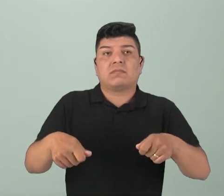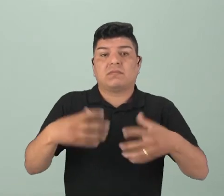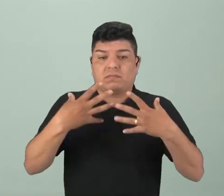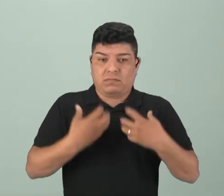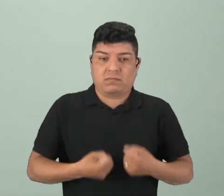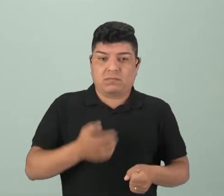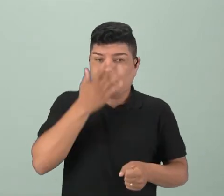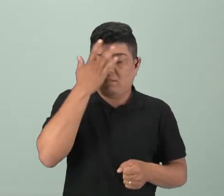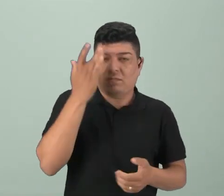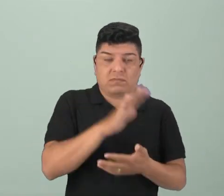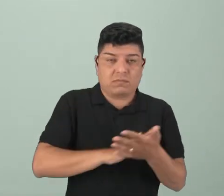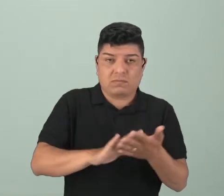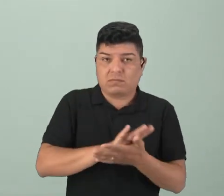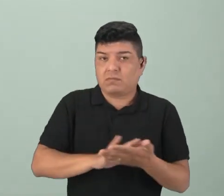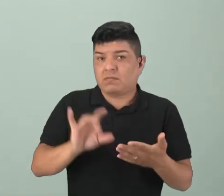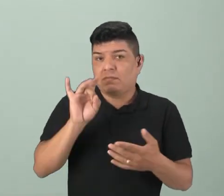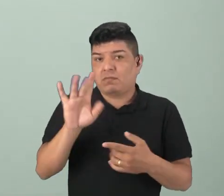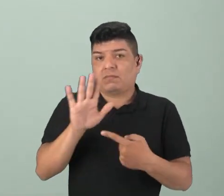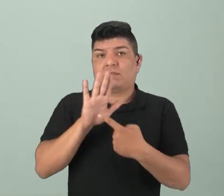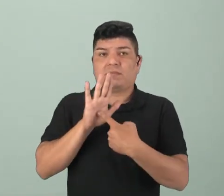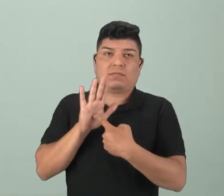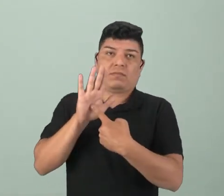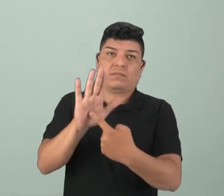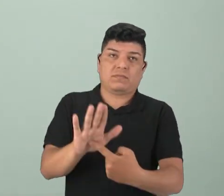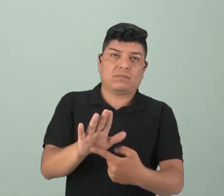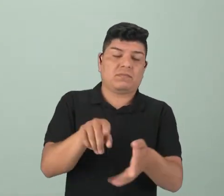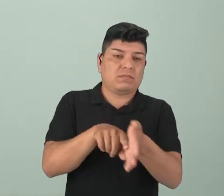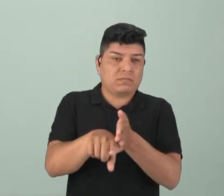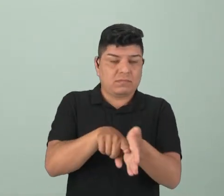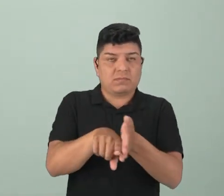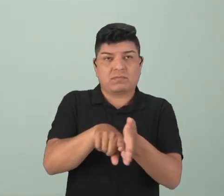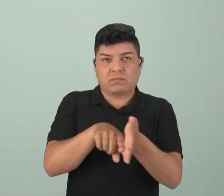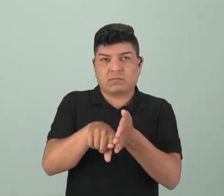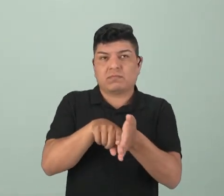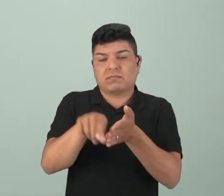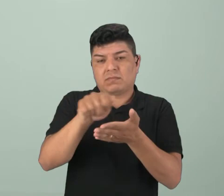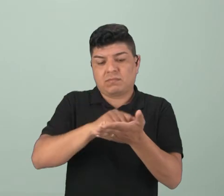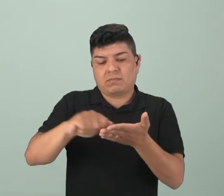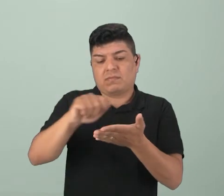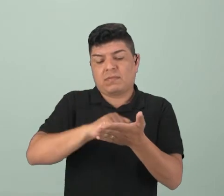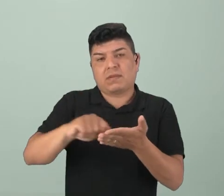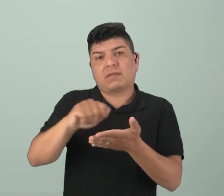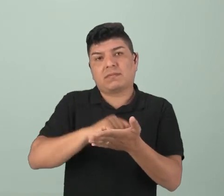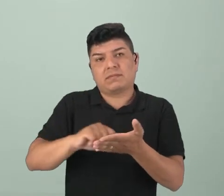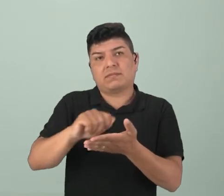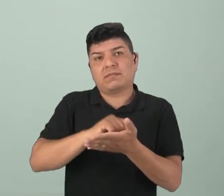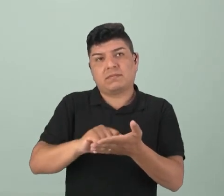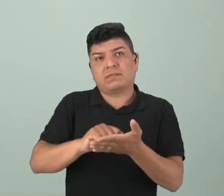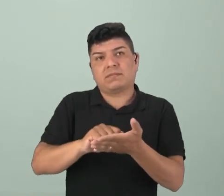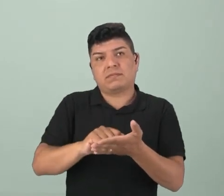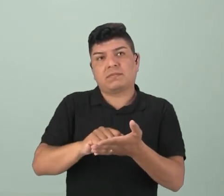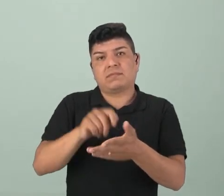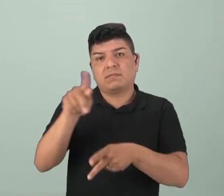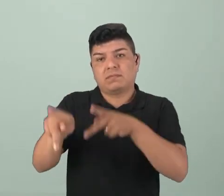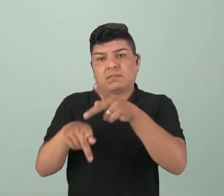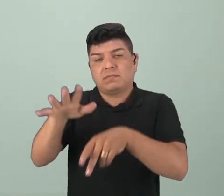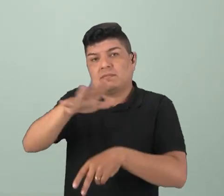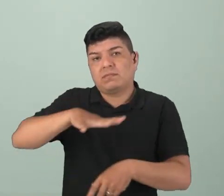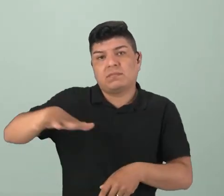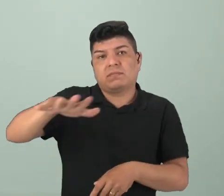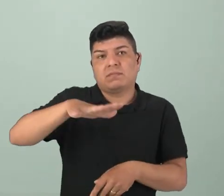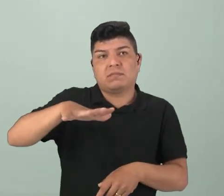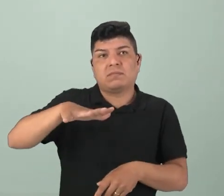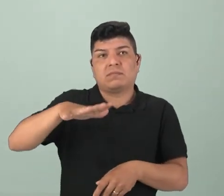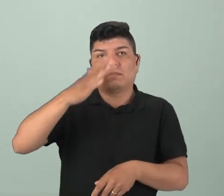convencer ninguém. Você vai apenas apresentar uma pesquisa, vai escrever falando sobre ela para o público em geral, tá